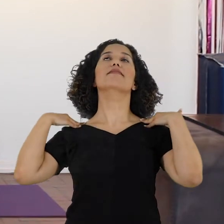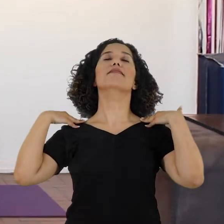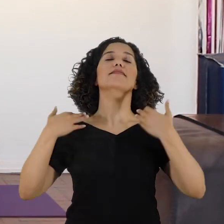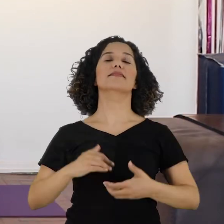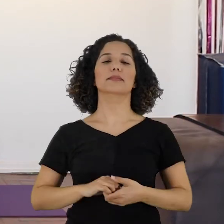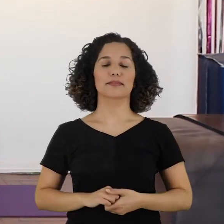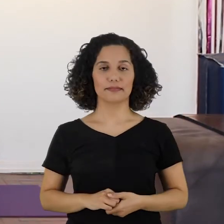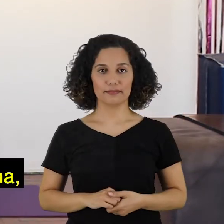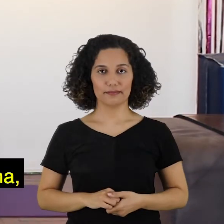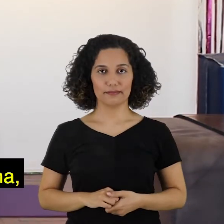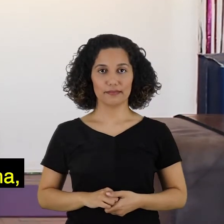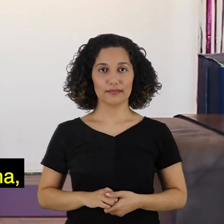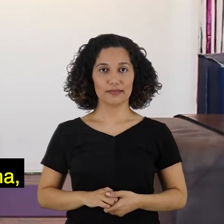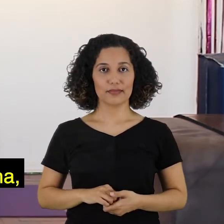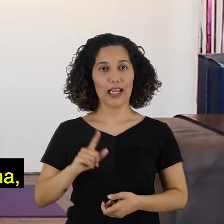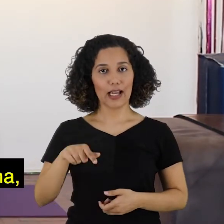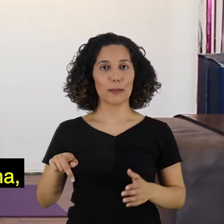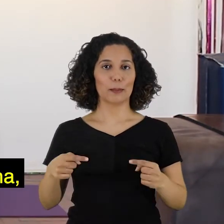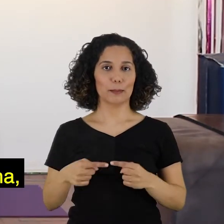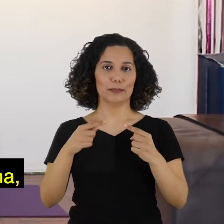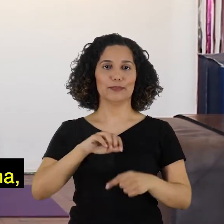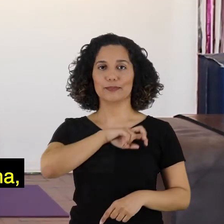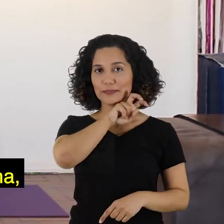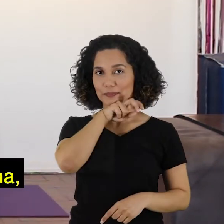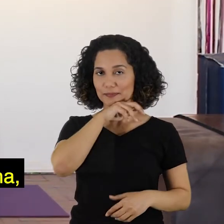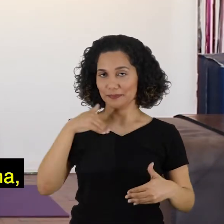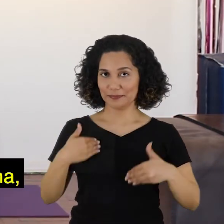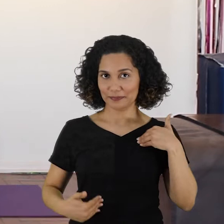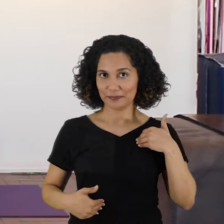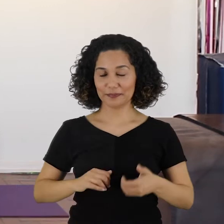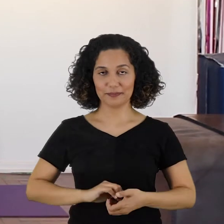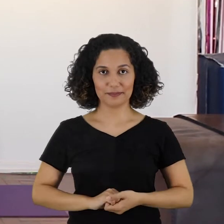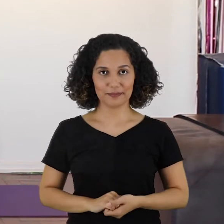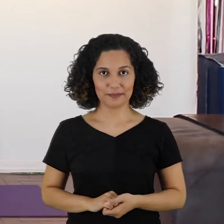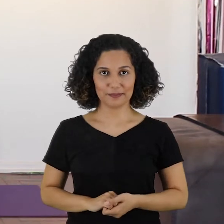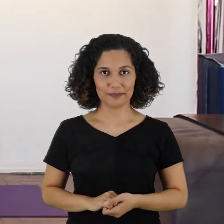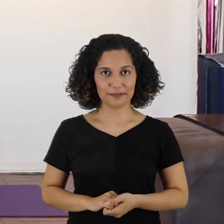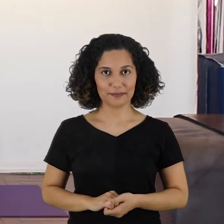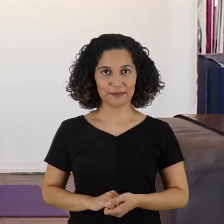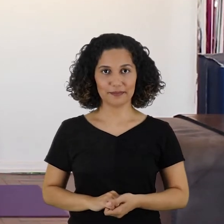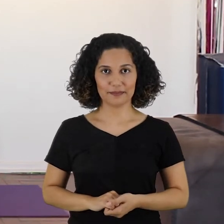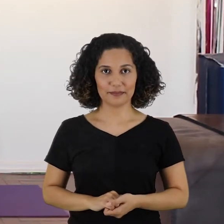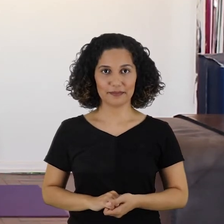de perto da orelha. A gente está aqui no Bhujangasana, na postura da serpente.